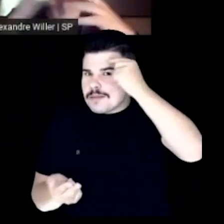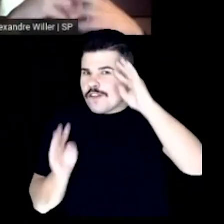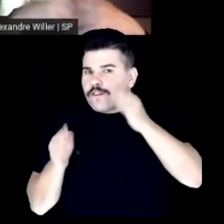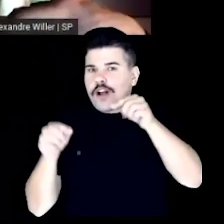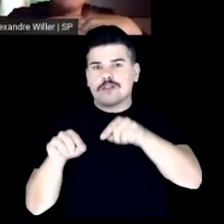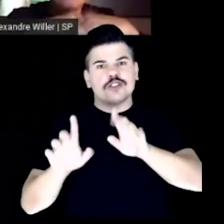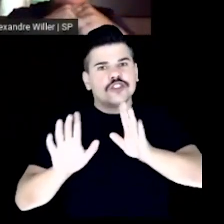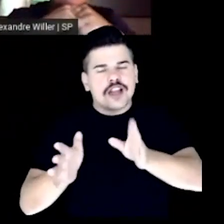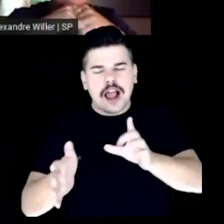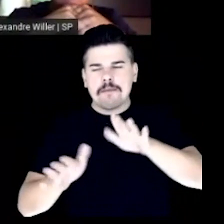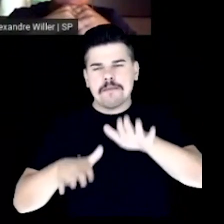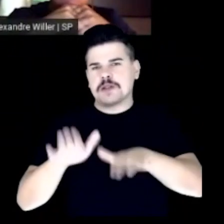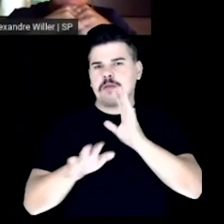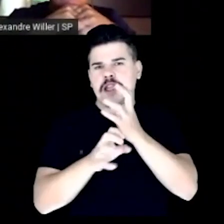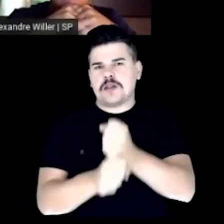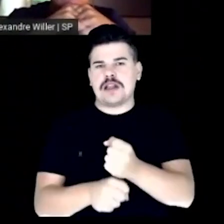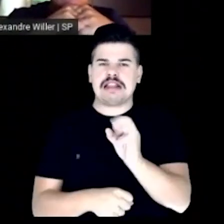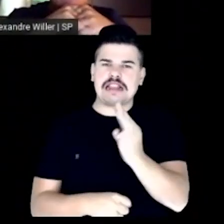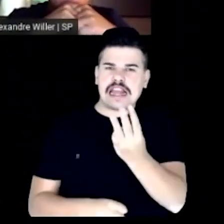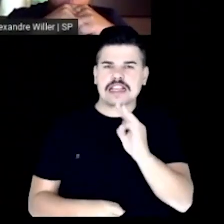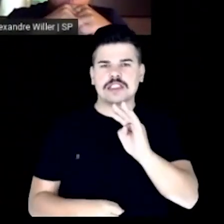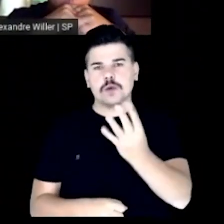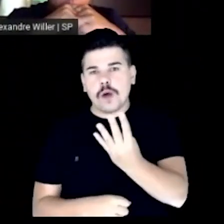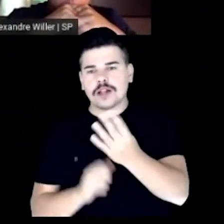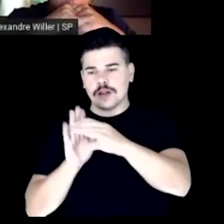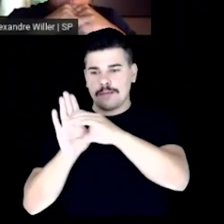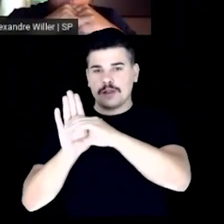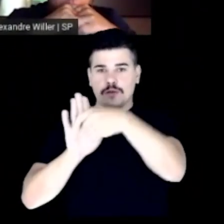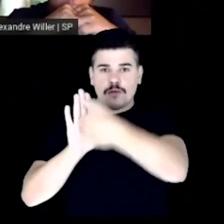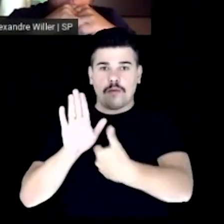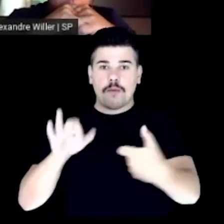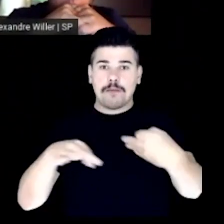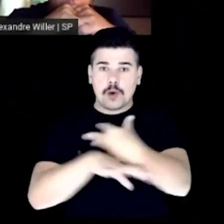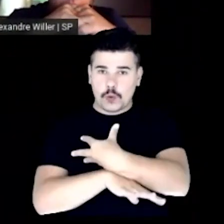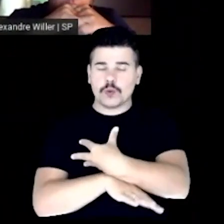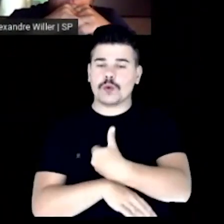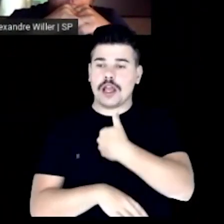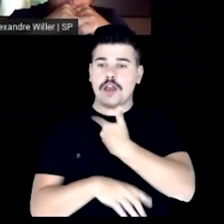alguma coisa mais concreta, quando eu tinha já cerca de uns 3, 4 capítulos prontos,